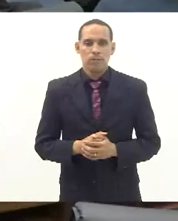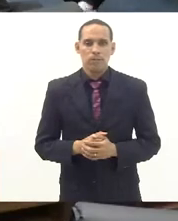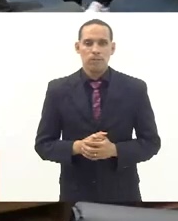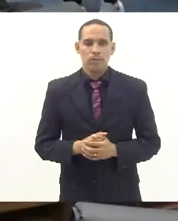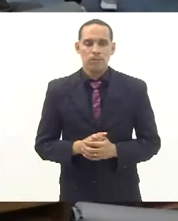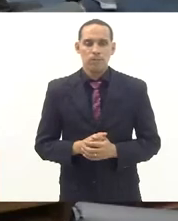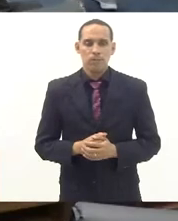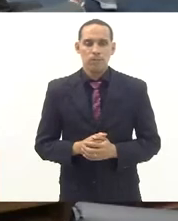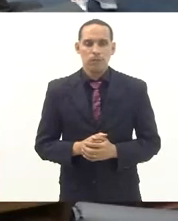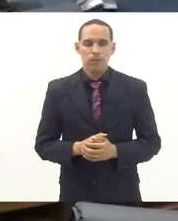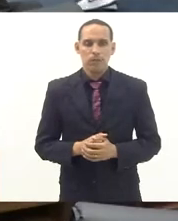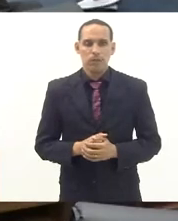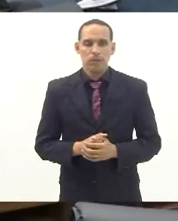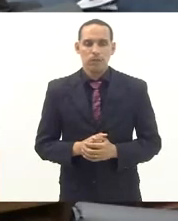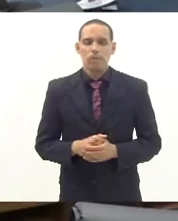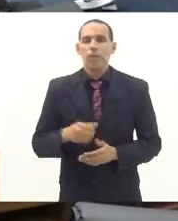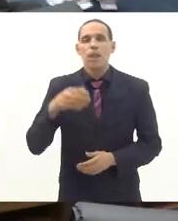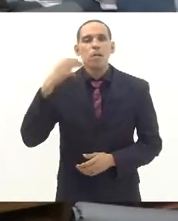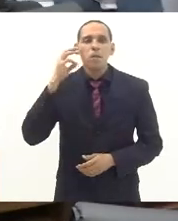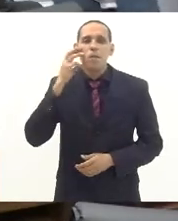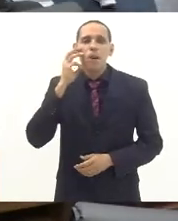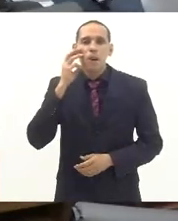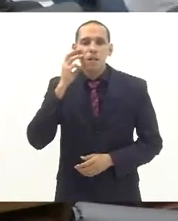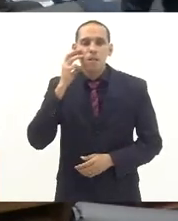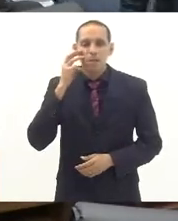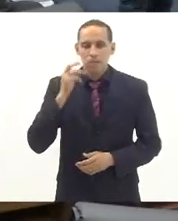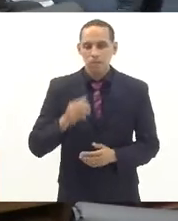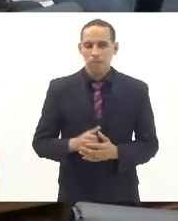oi pra discutir Deputado waldeck Carneiro